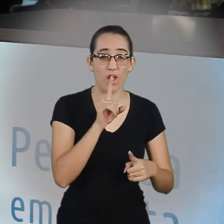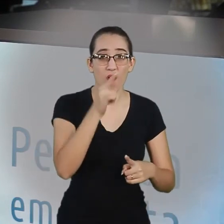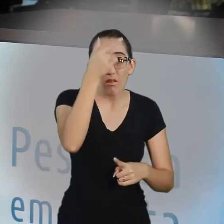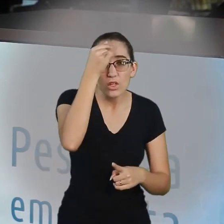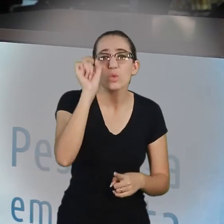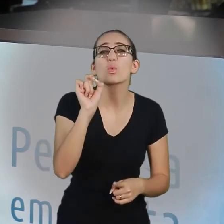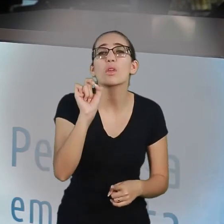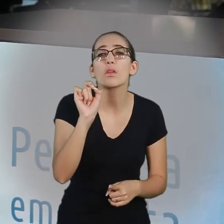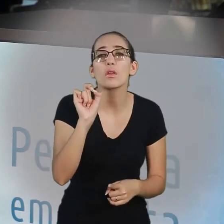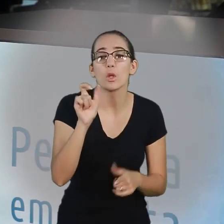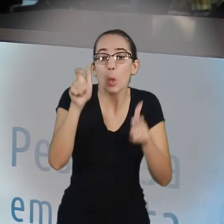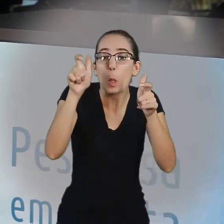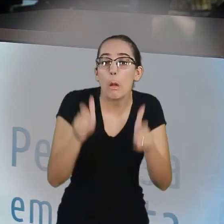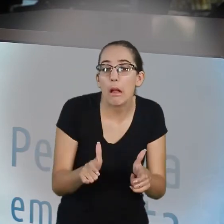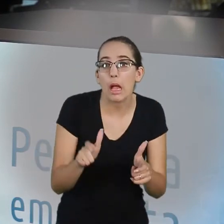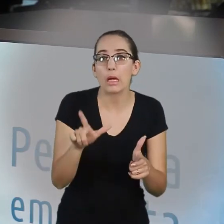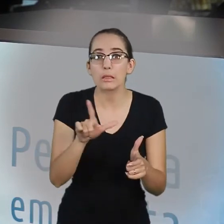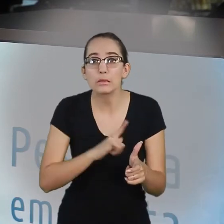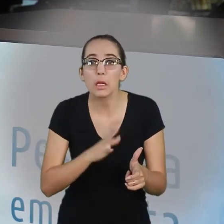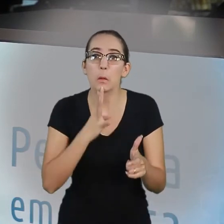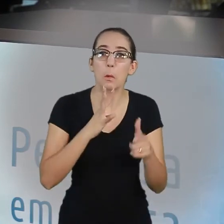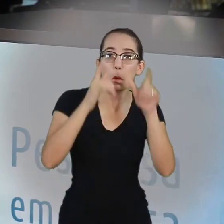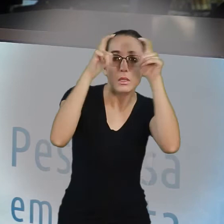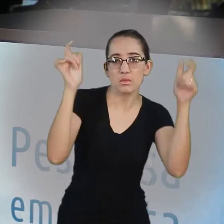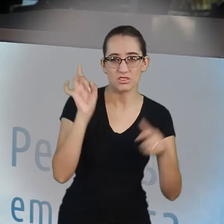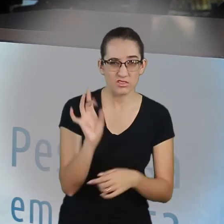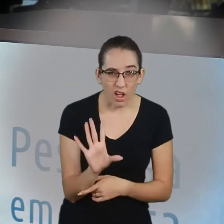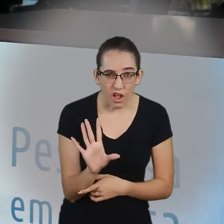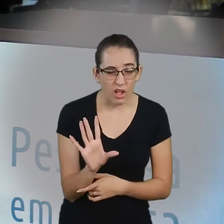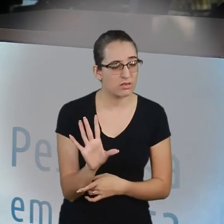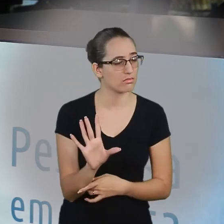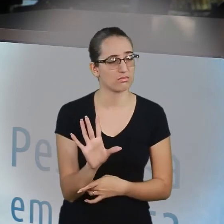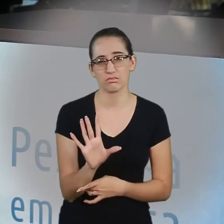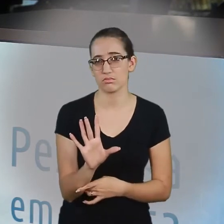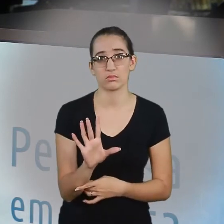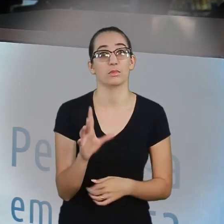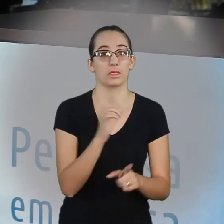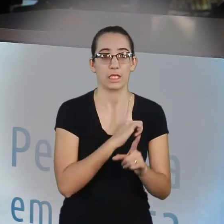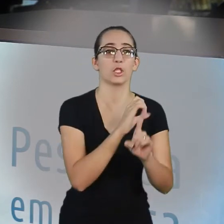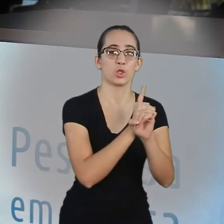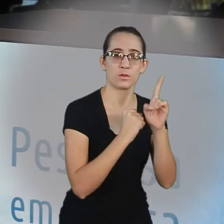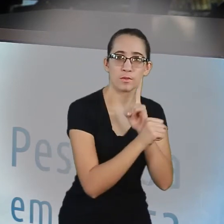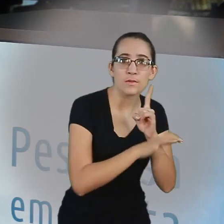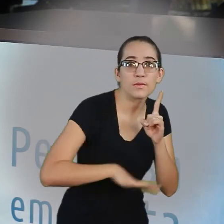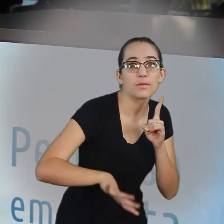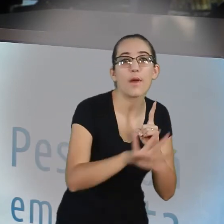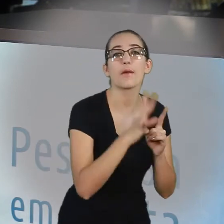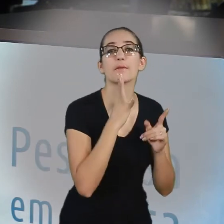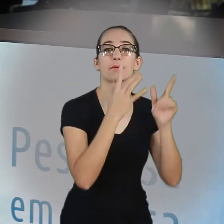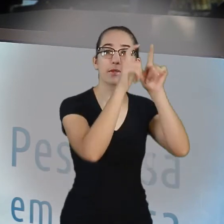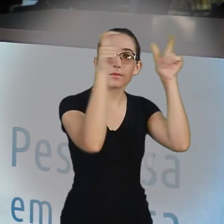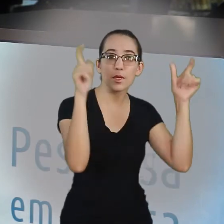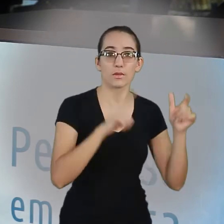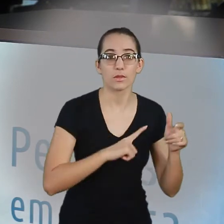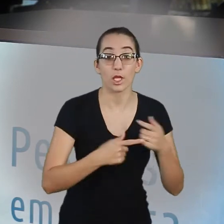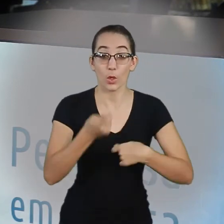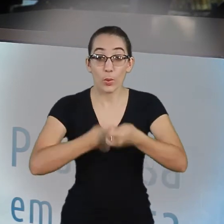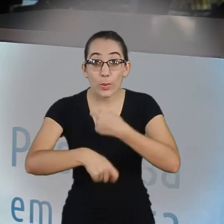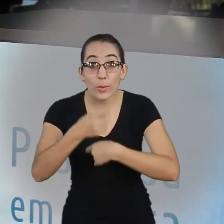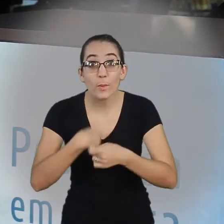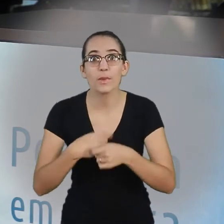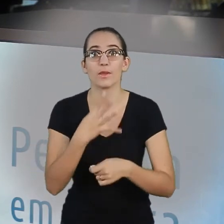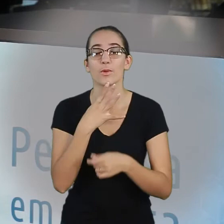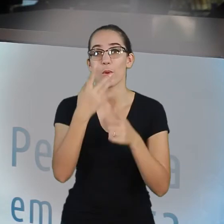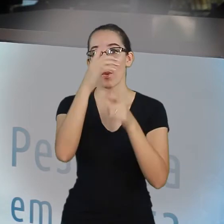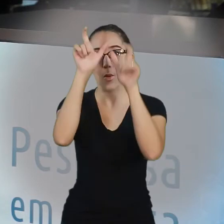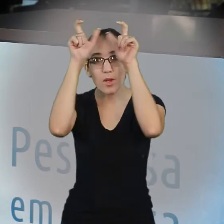gente vive uma economia do conhecimento, a sociedade do conhecimento, nós temos o dever de estar abertos à